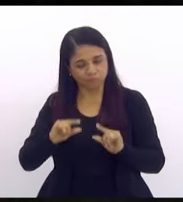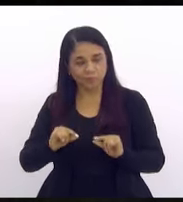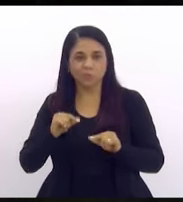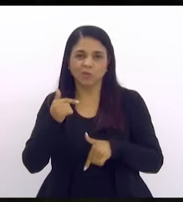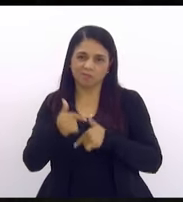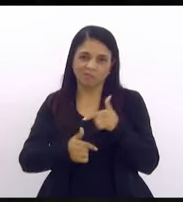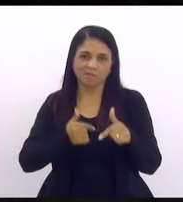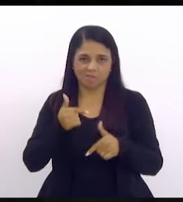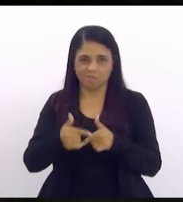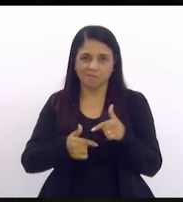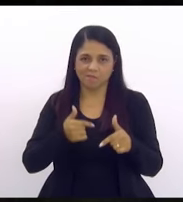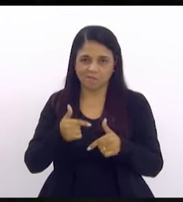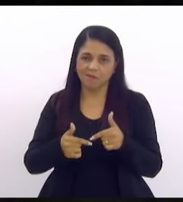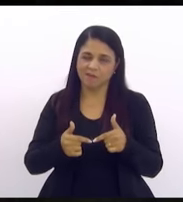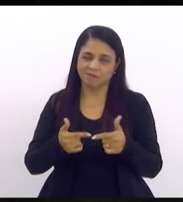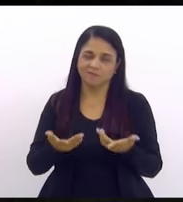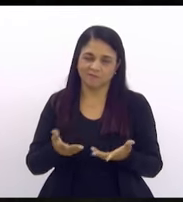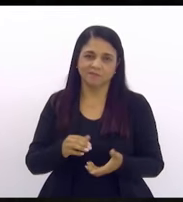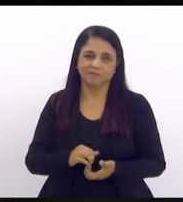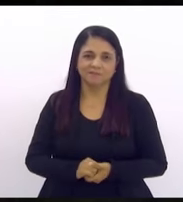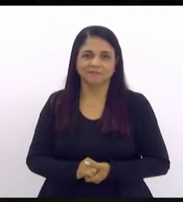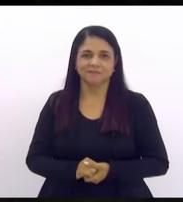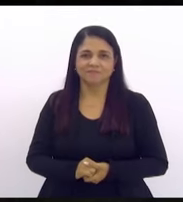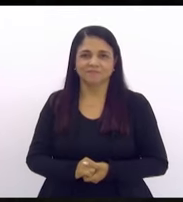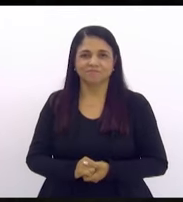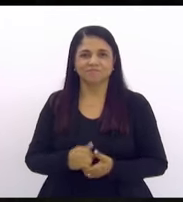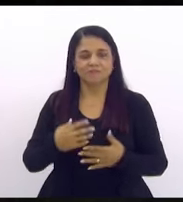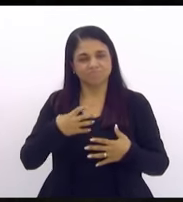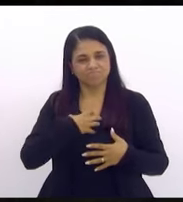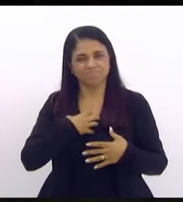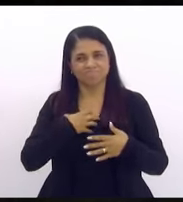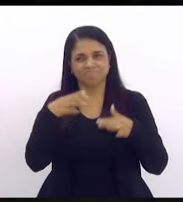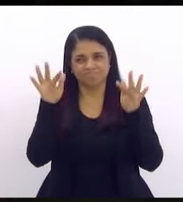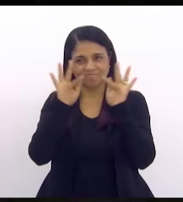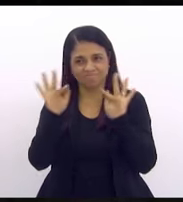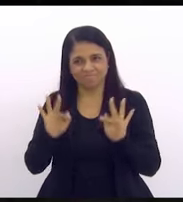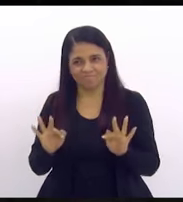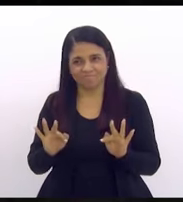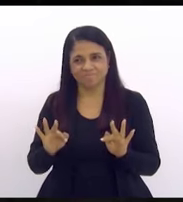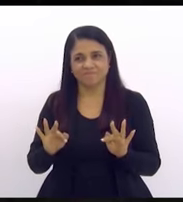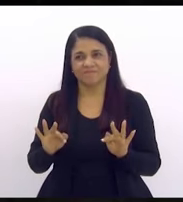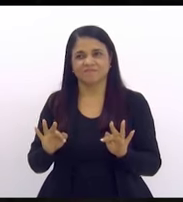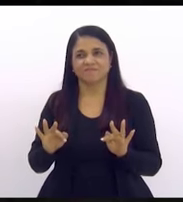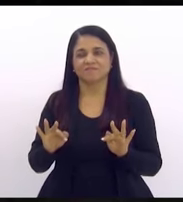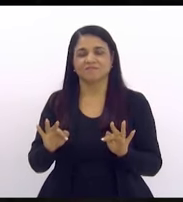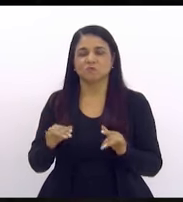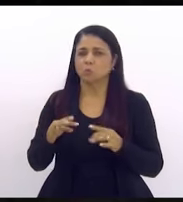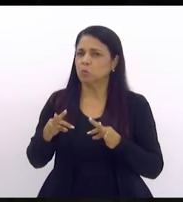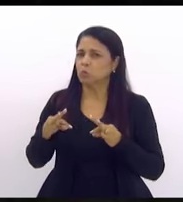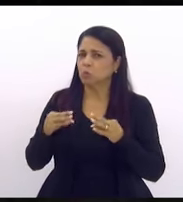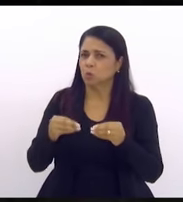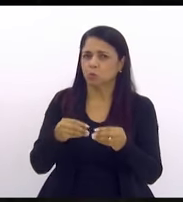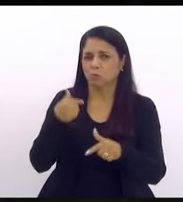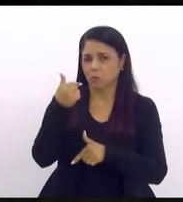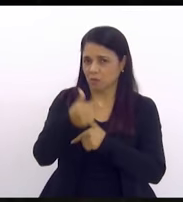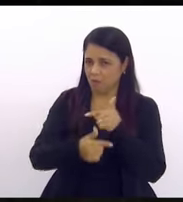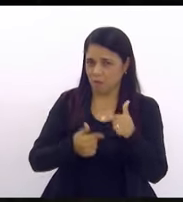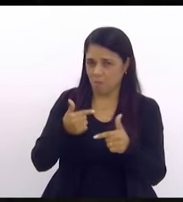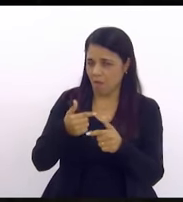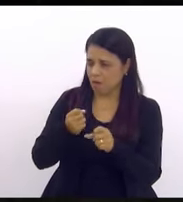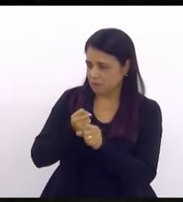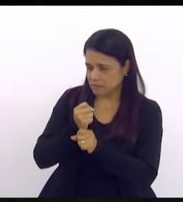pouco a a atividade tô muito feliz contente com tudo que eu fiz eu acho que aqui